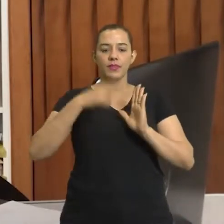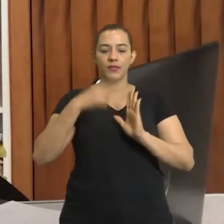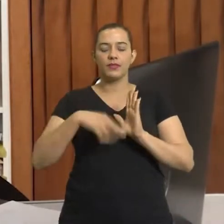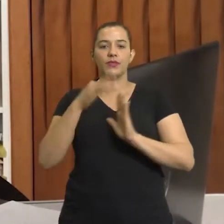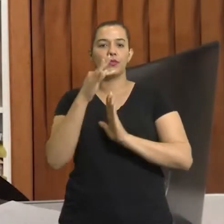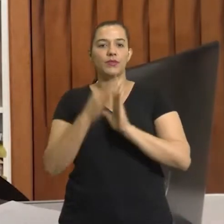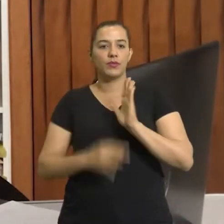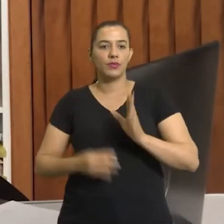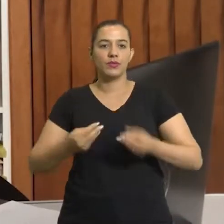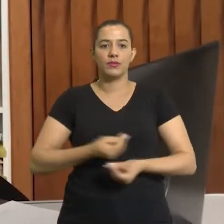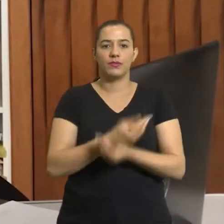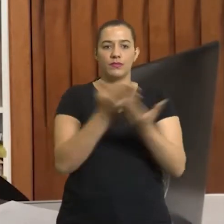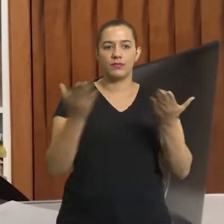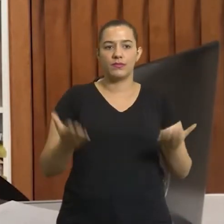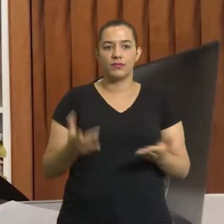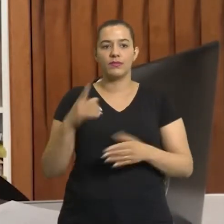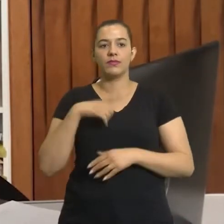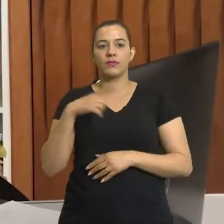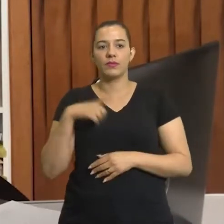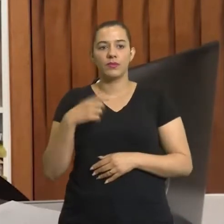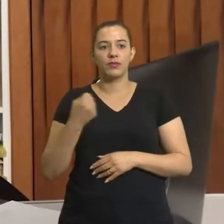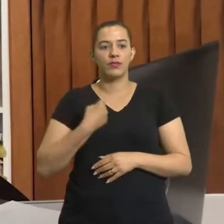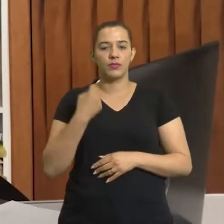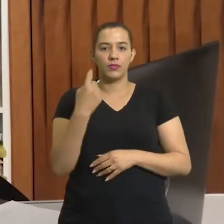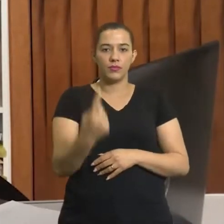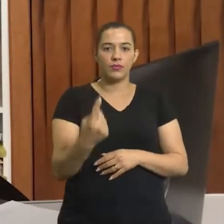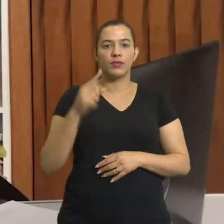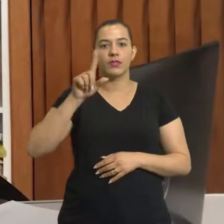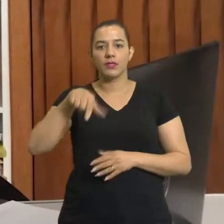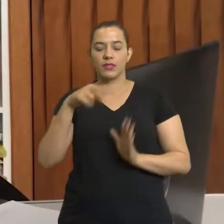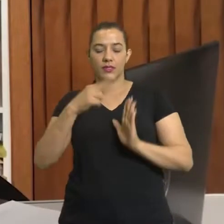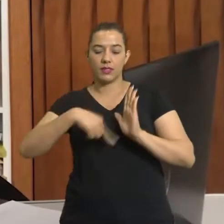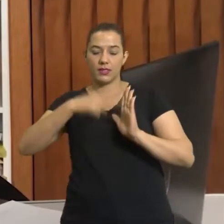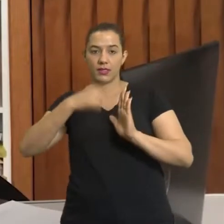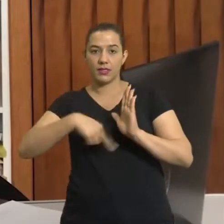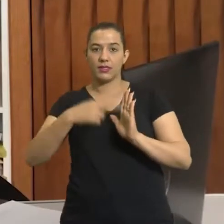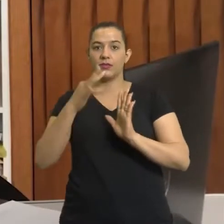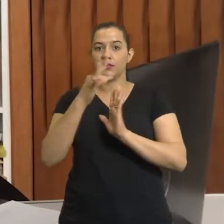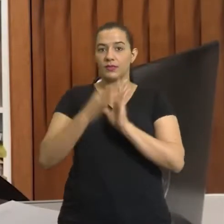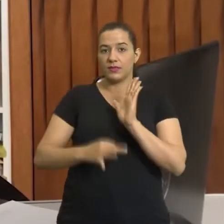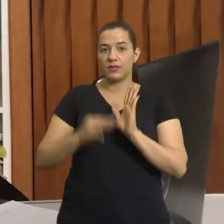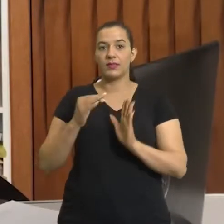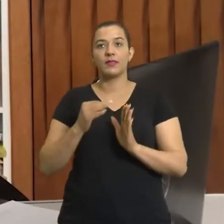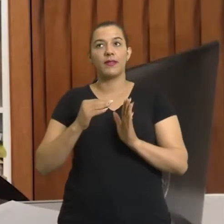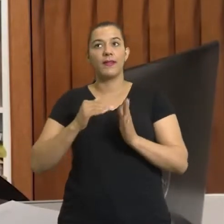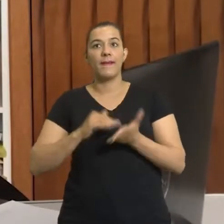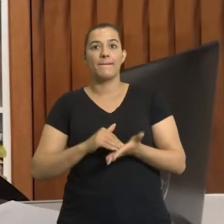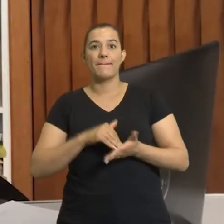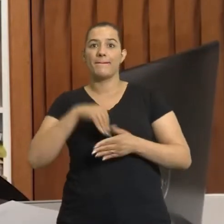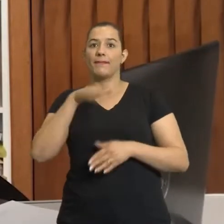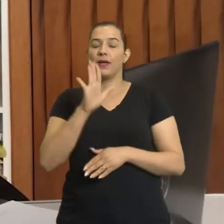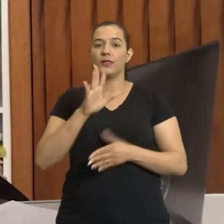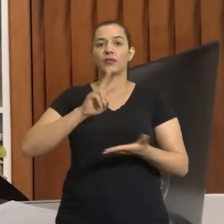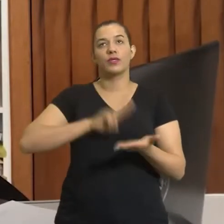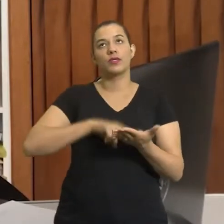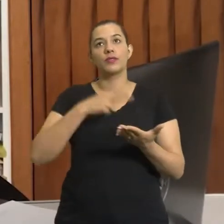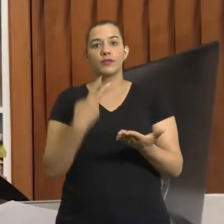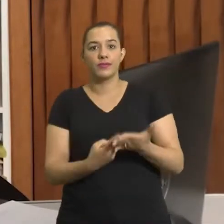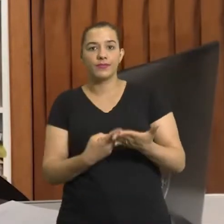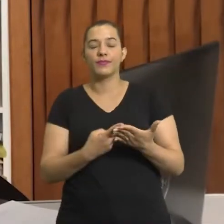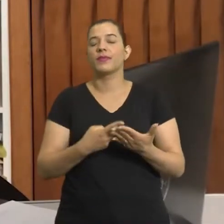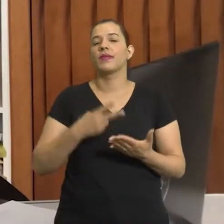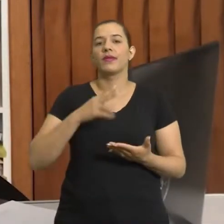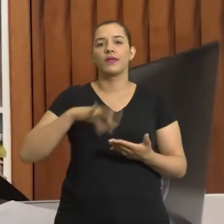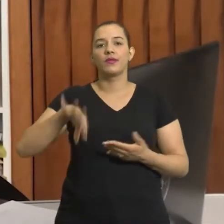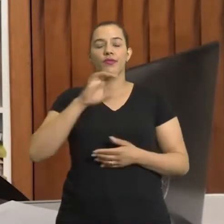que estão disponíveis aí na unidade número 1, que ler um texto é muito mais do que decodificar aquilo que está escrito, decodificar